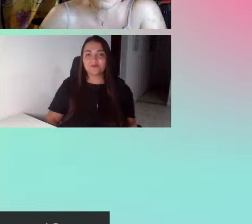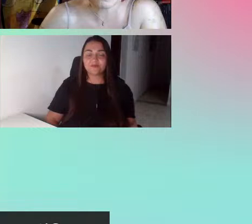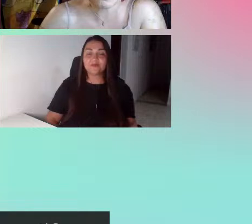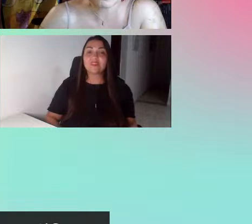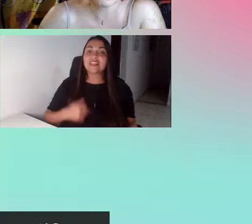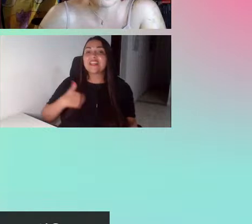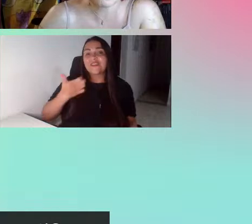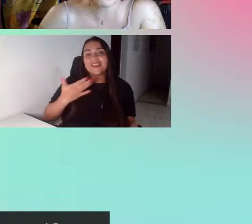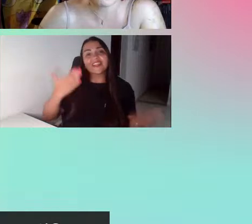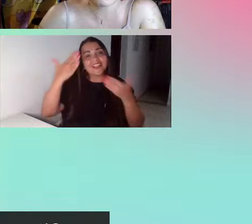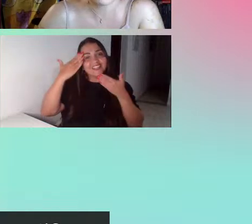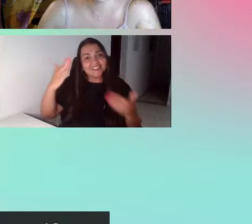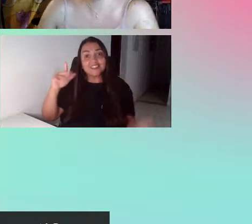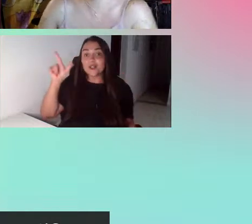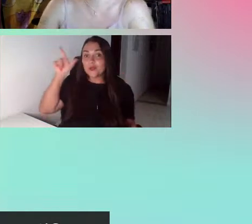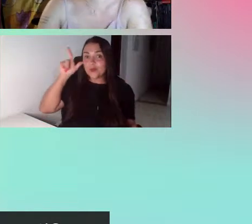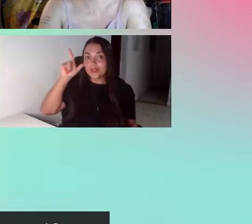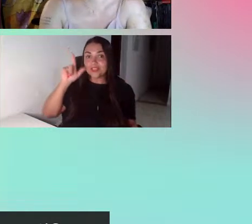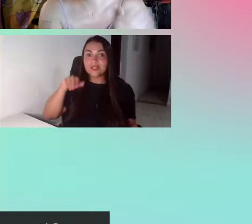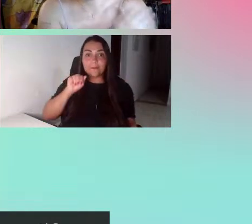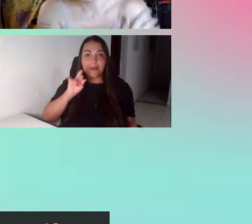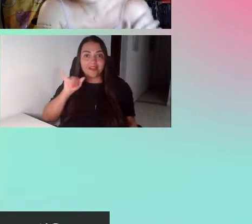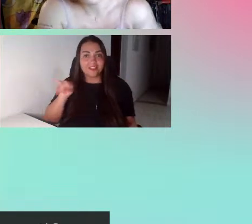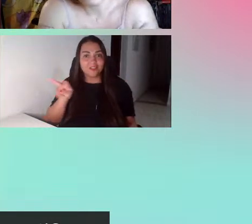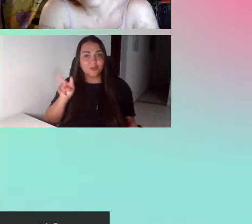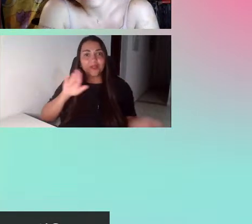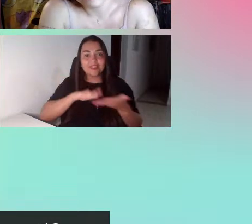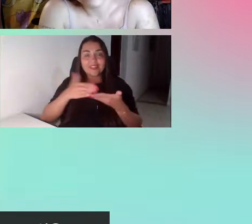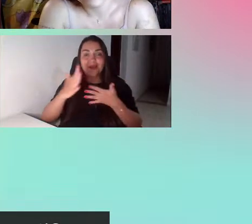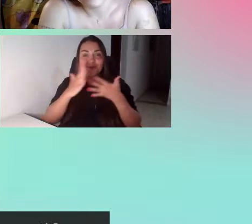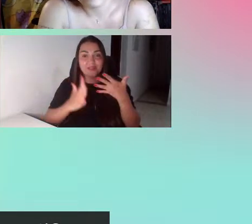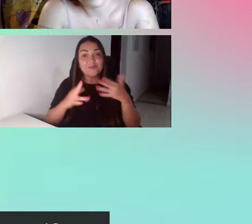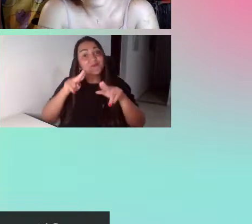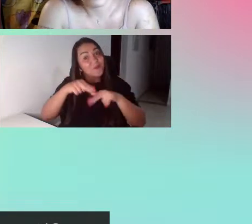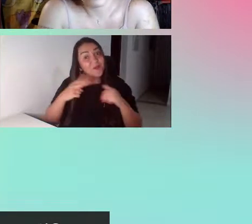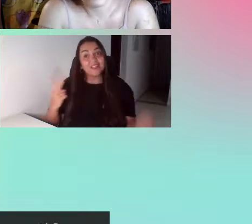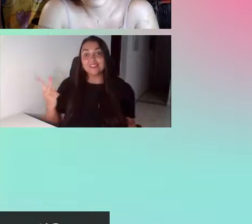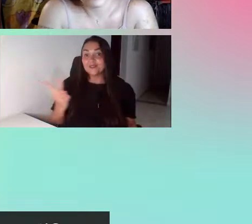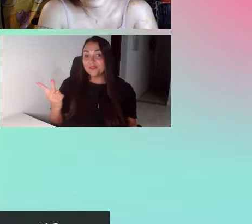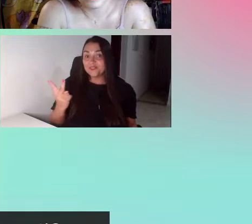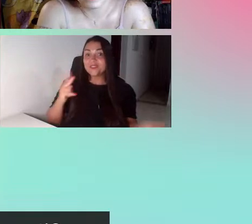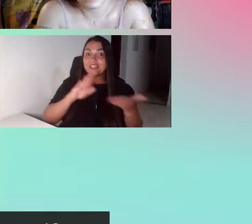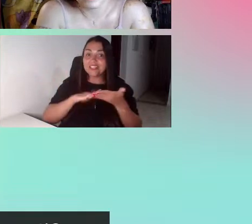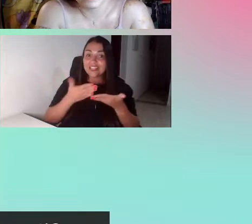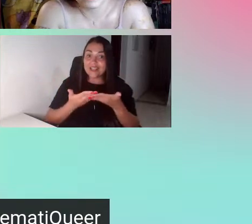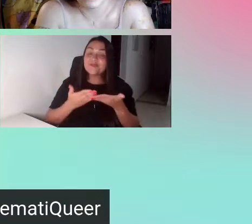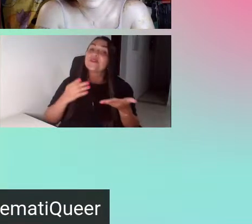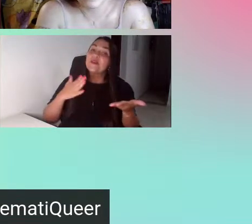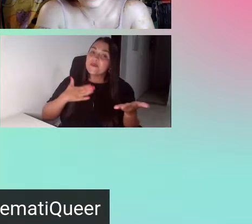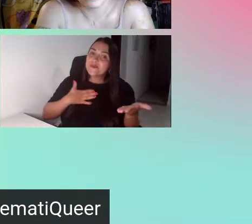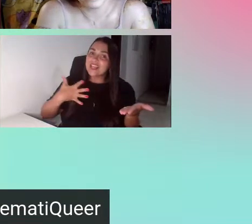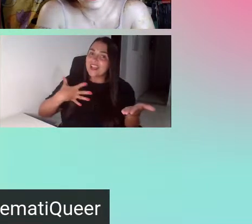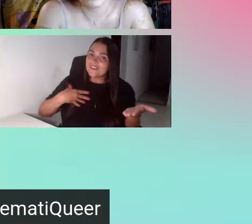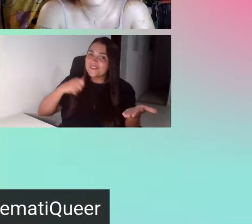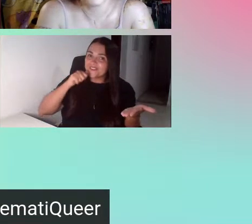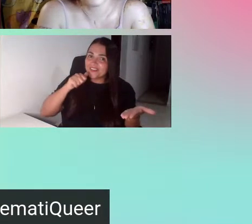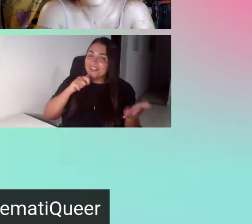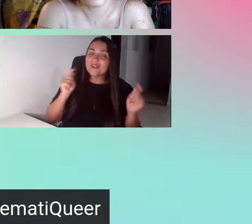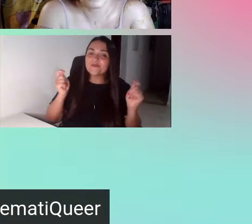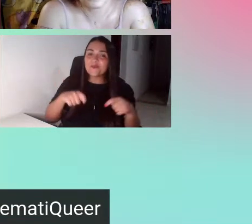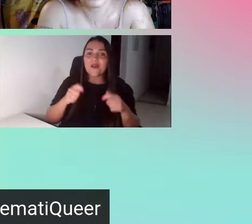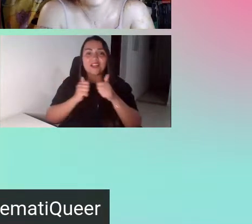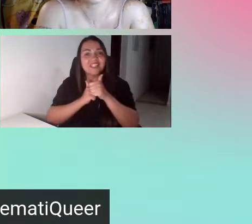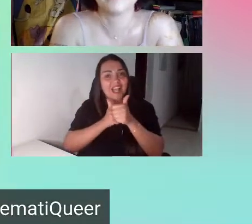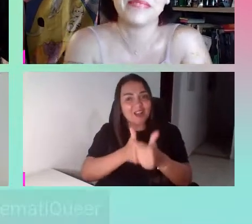às meninas, a Lohane e a Mariana, né? Porque foi por causa de vocês que as minhas filhas puderam acompanhar a